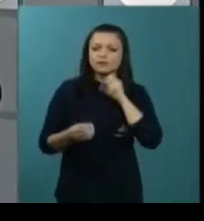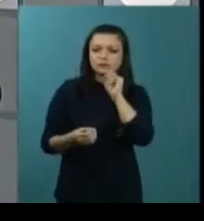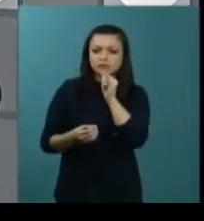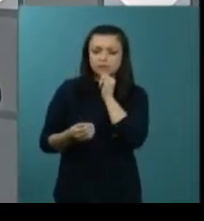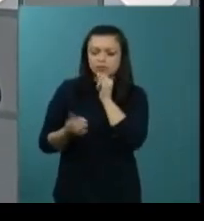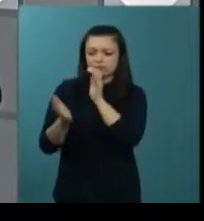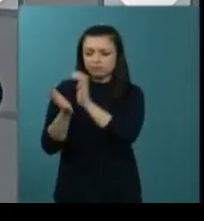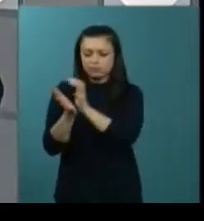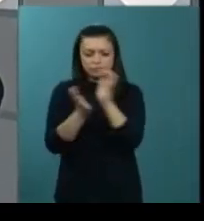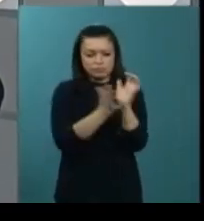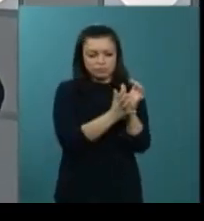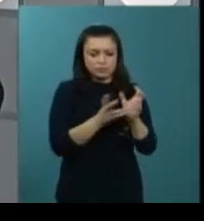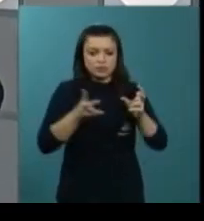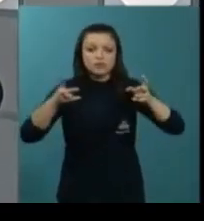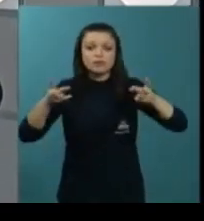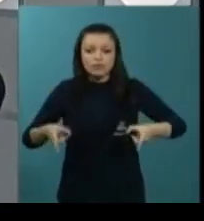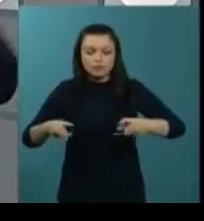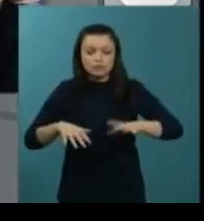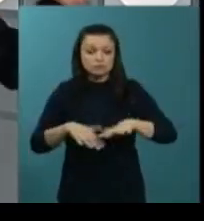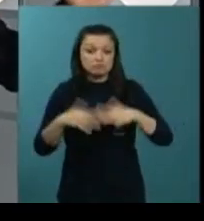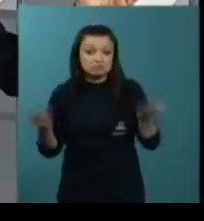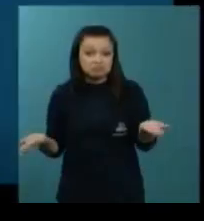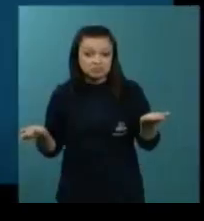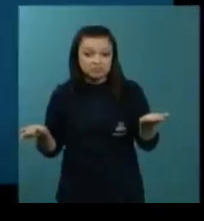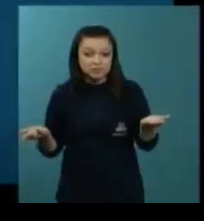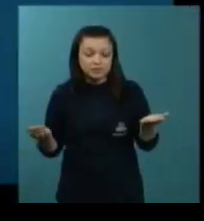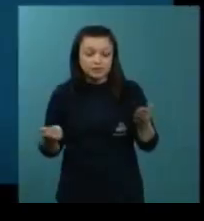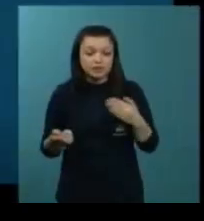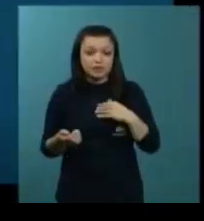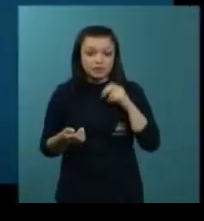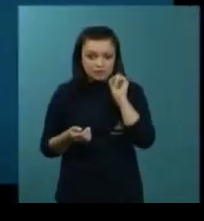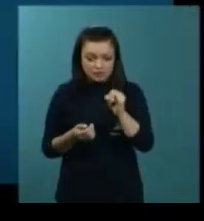conjuntos são iguais? Eles são